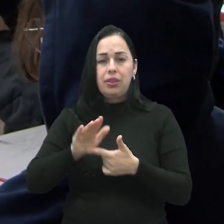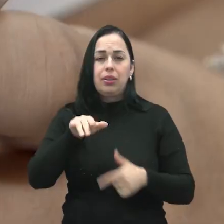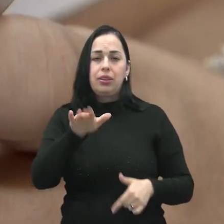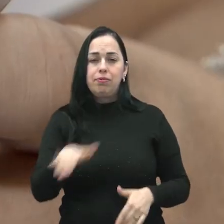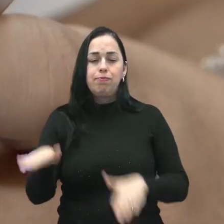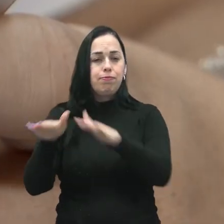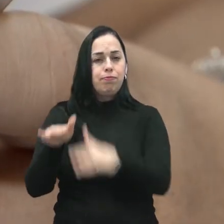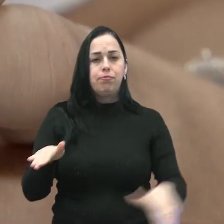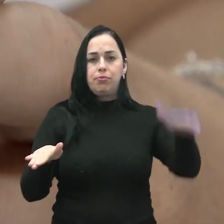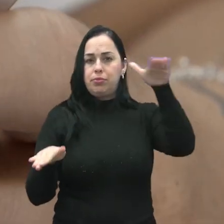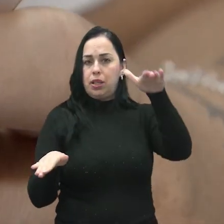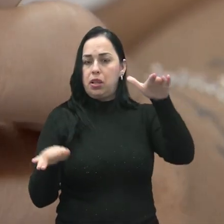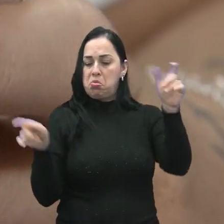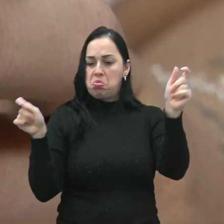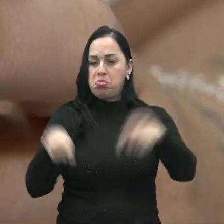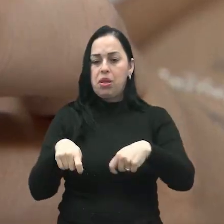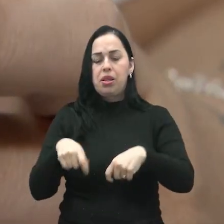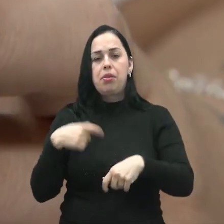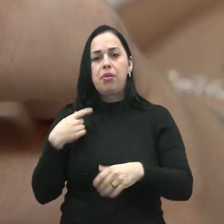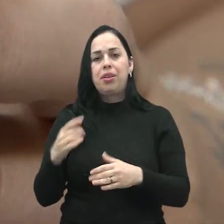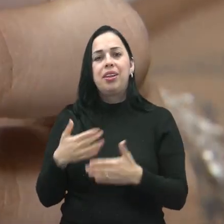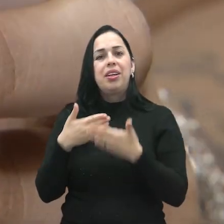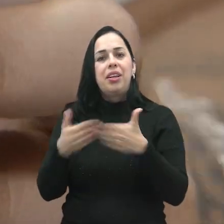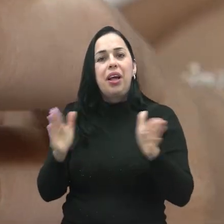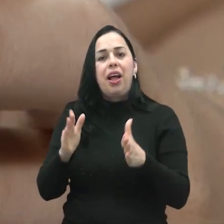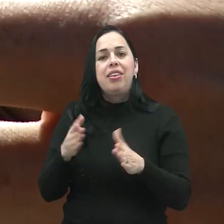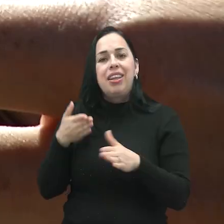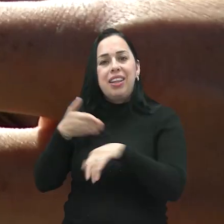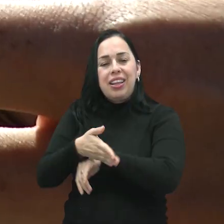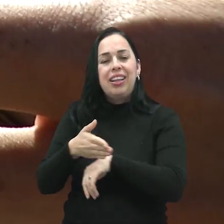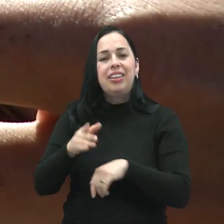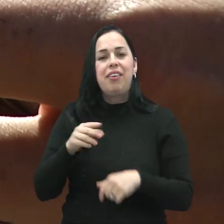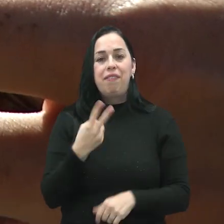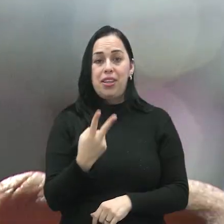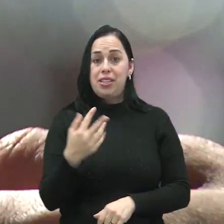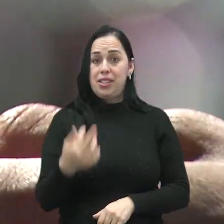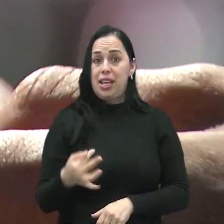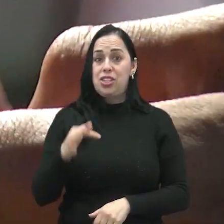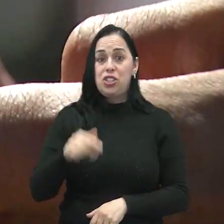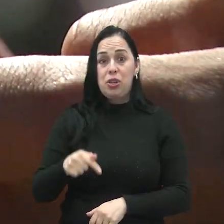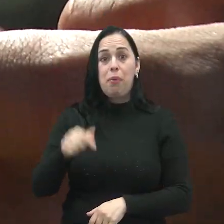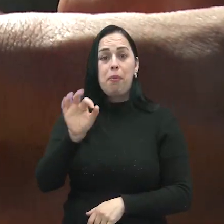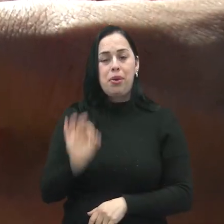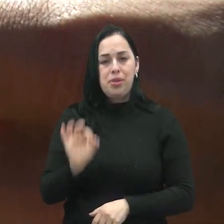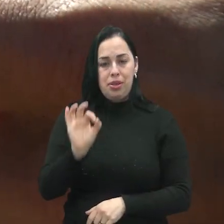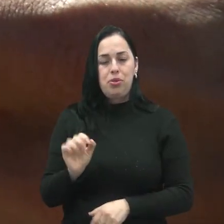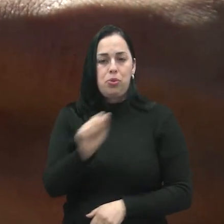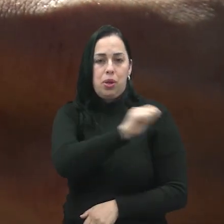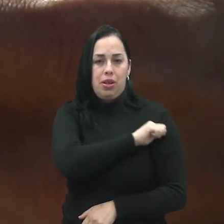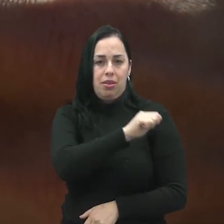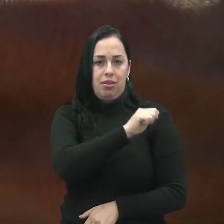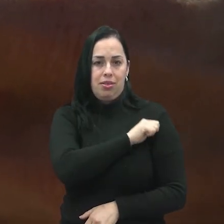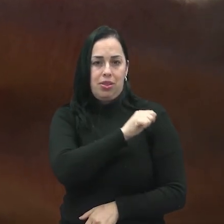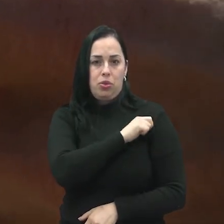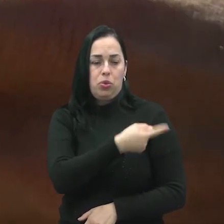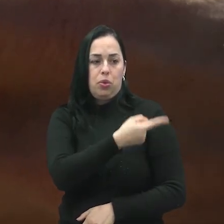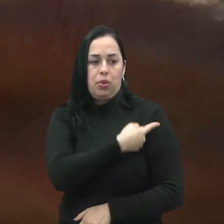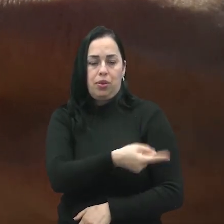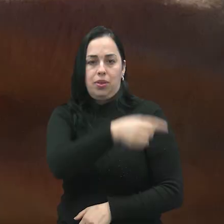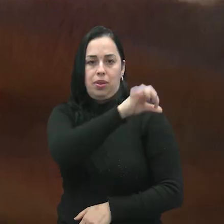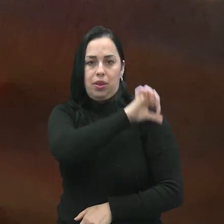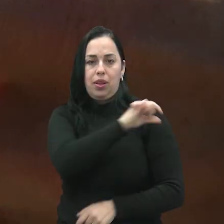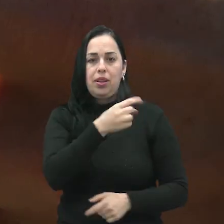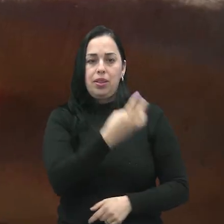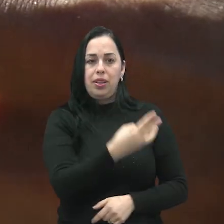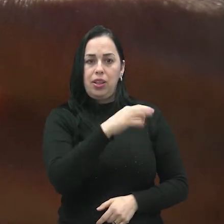todas as etapas de ensino se beneficiam das redes abertas. 27% dos alunos do ensino fundamental, 39%